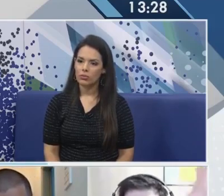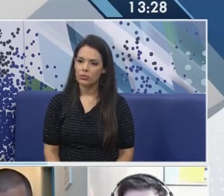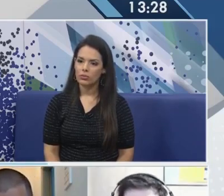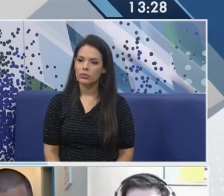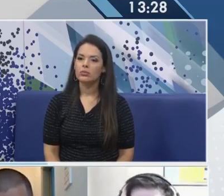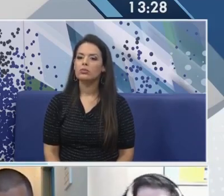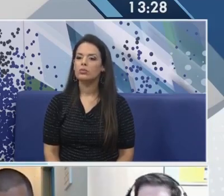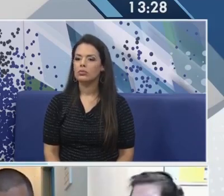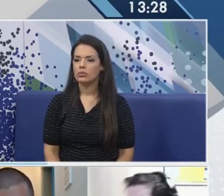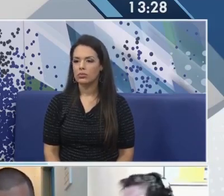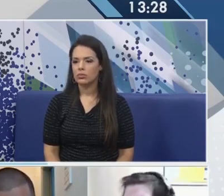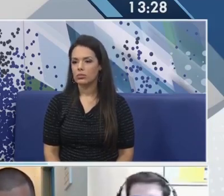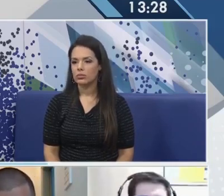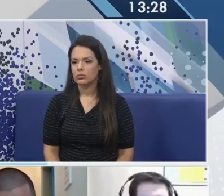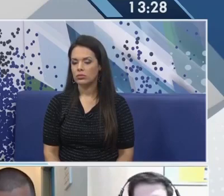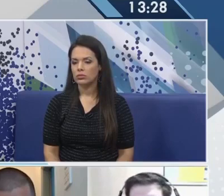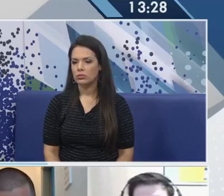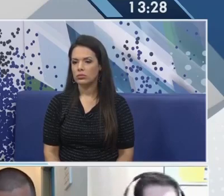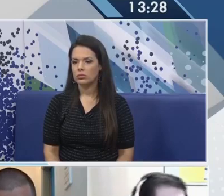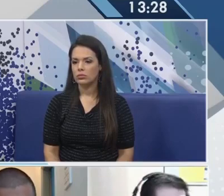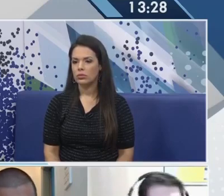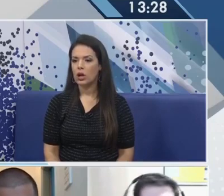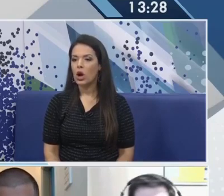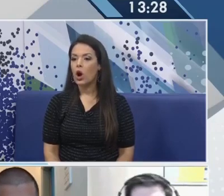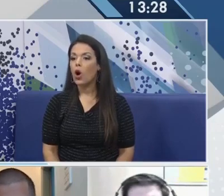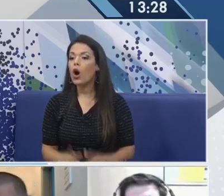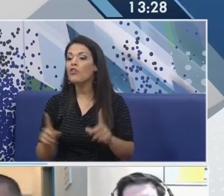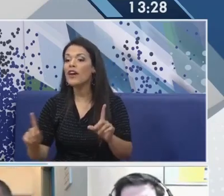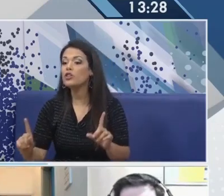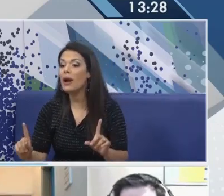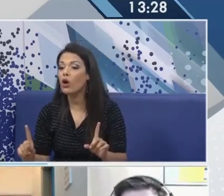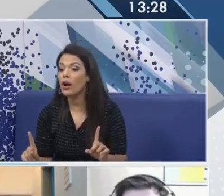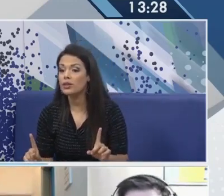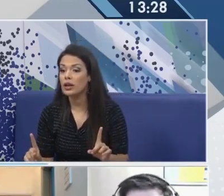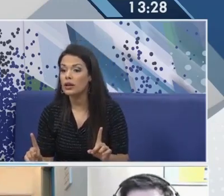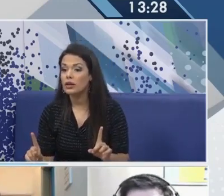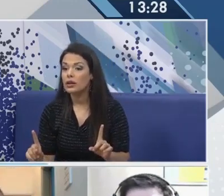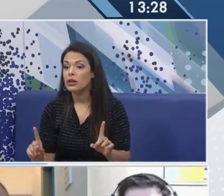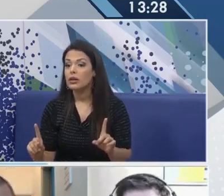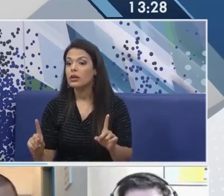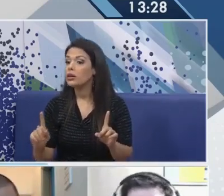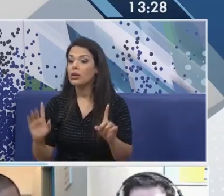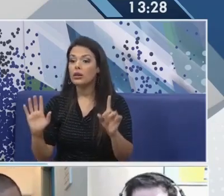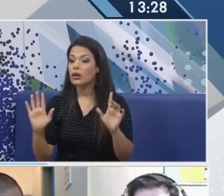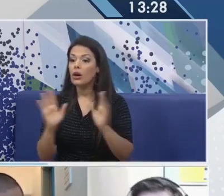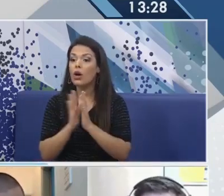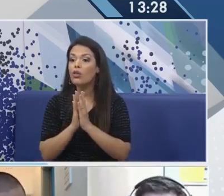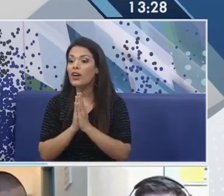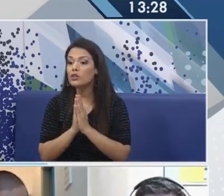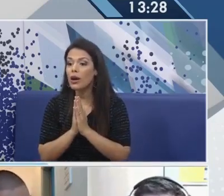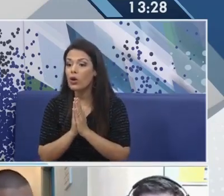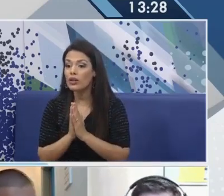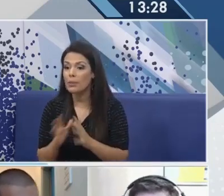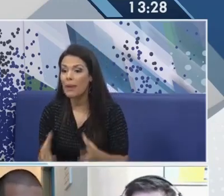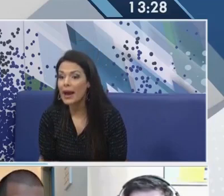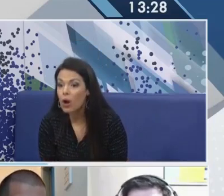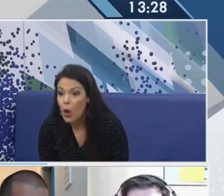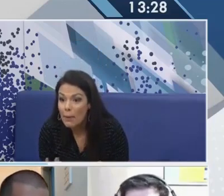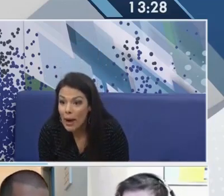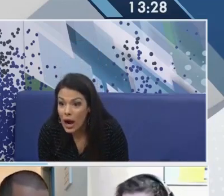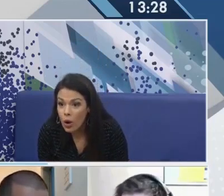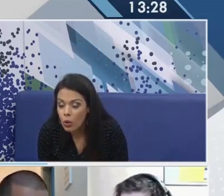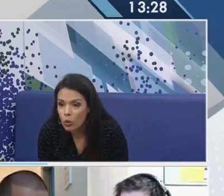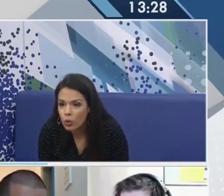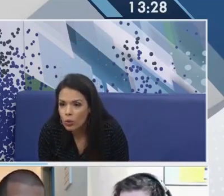joga pra frente, espera, olha, pita, fala que, pô... O que ia mudar se ele batesse ali ou batesse atrás? Ou faz uma coisa, pega